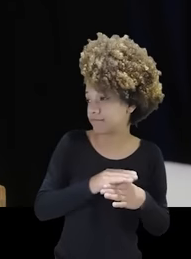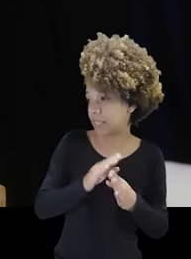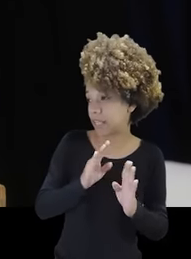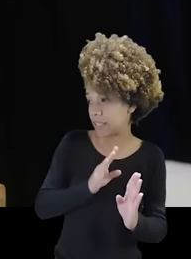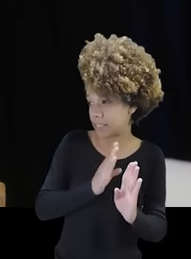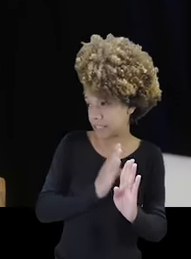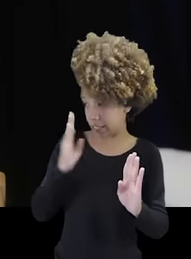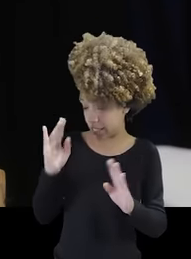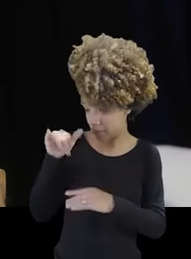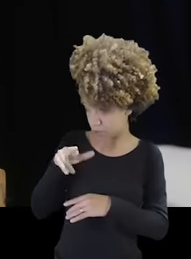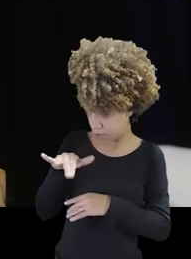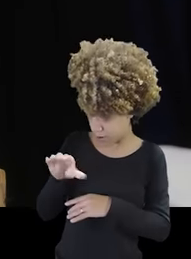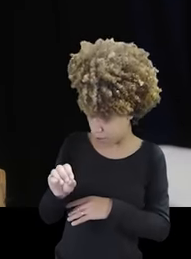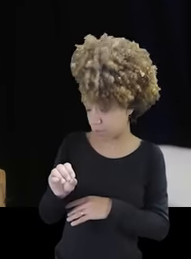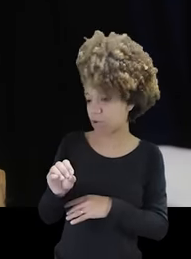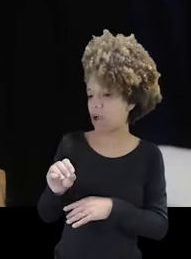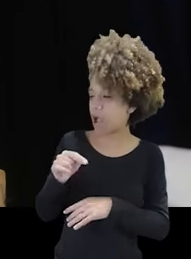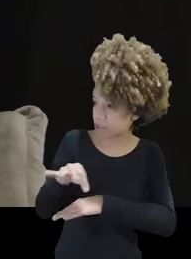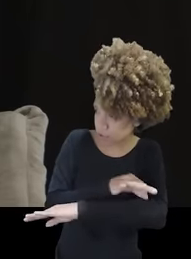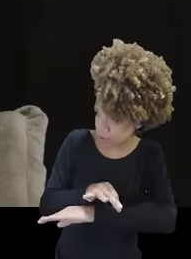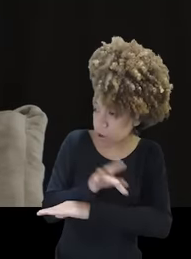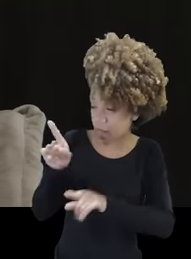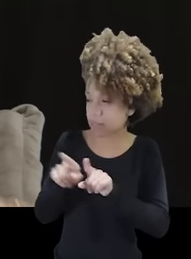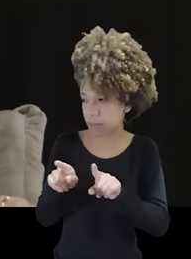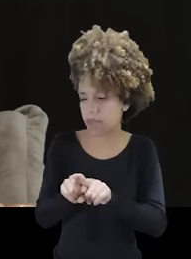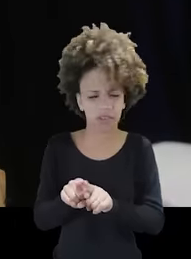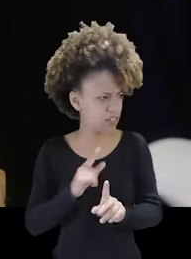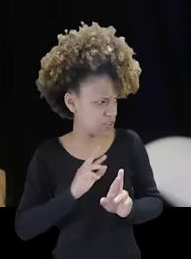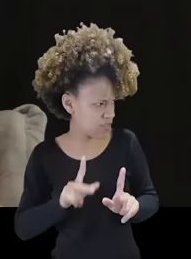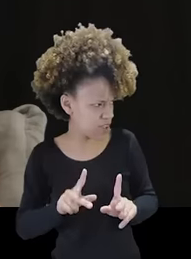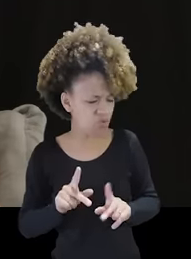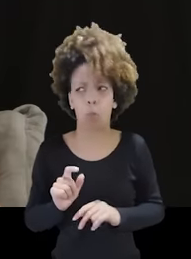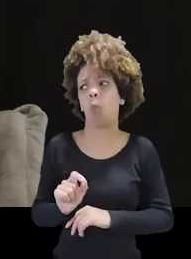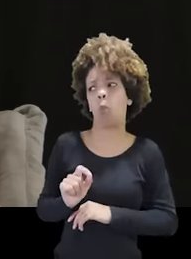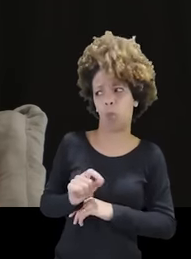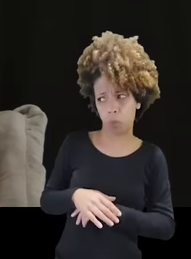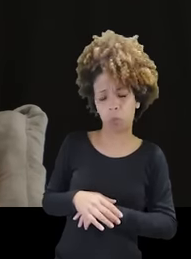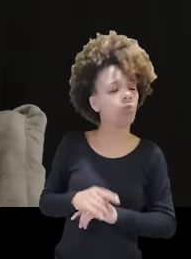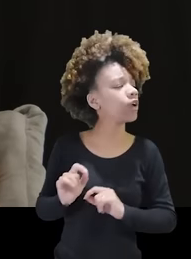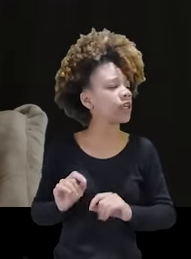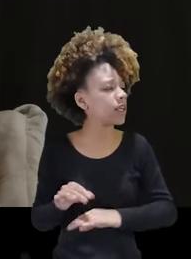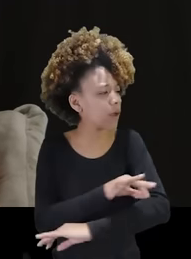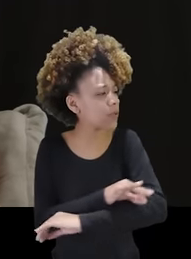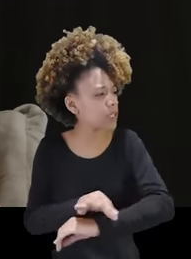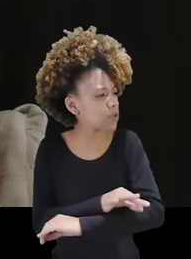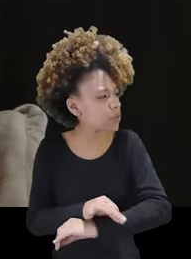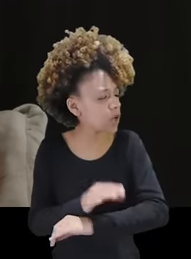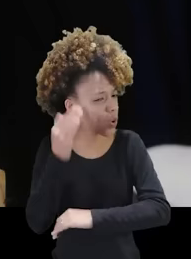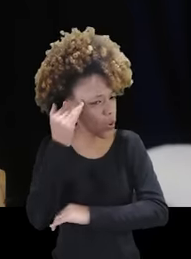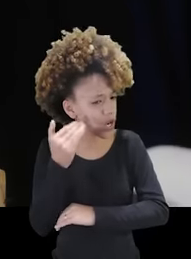aqui eu fiz arquitetura e lá eu estudei arquitetura também e tem uma diferença assim porque aquele arquitetura coreana é uma parada